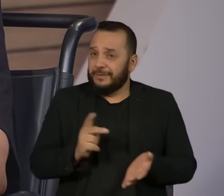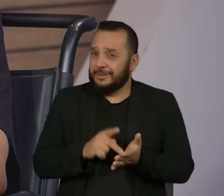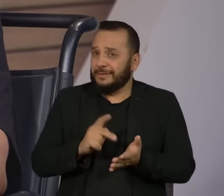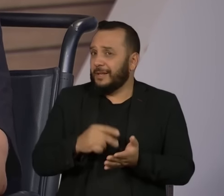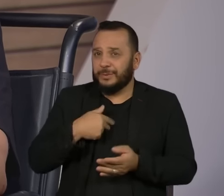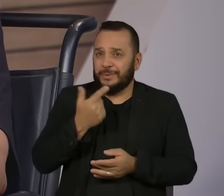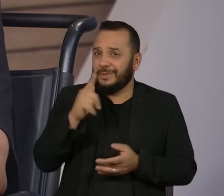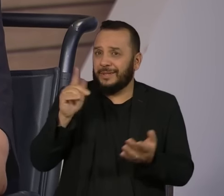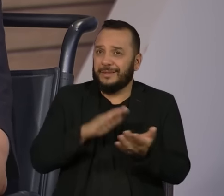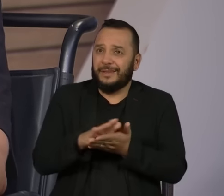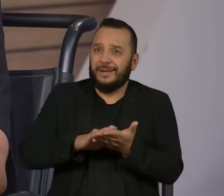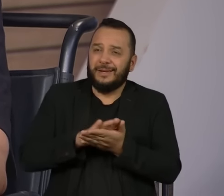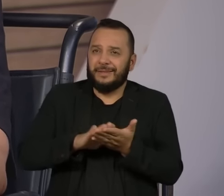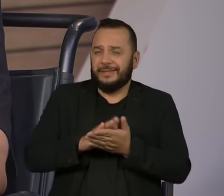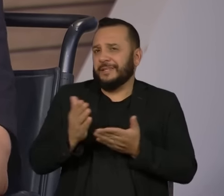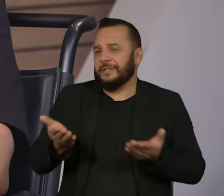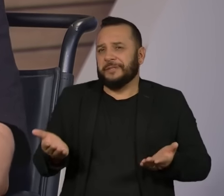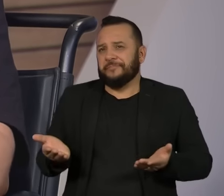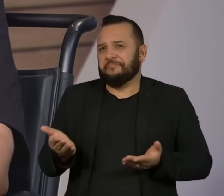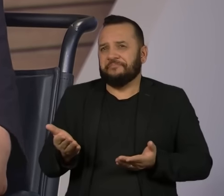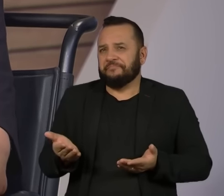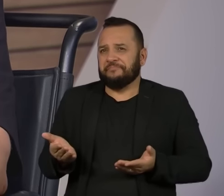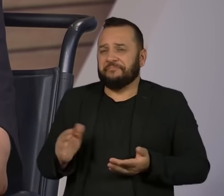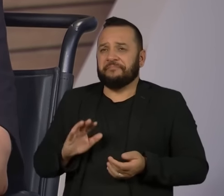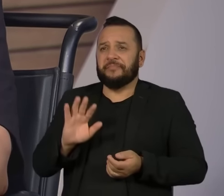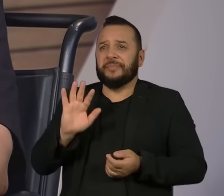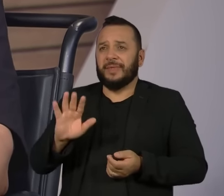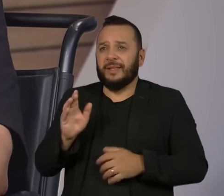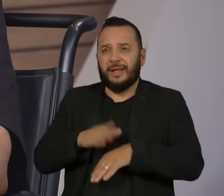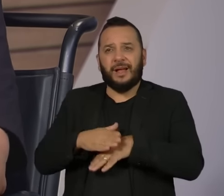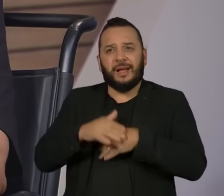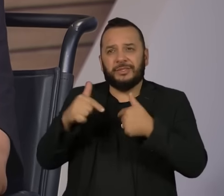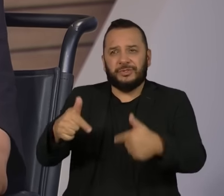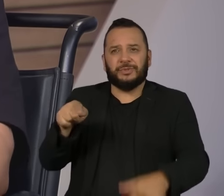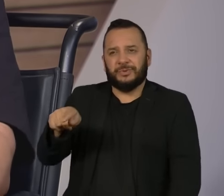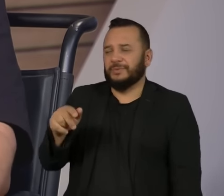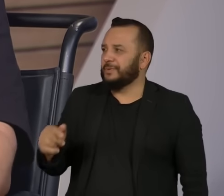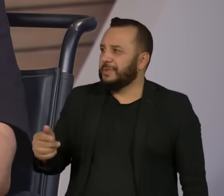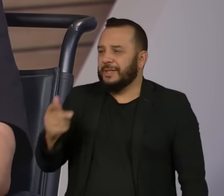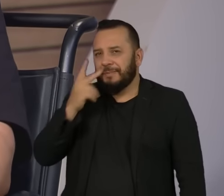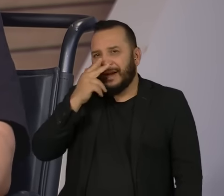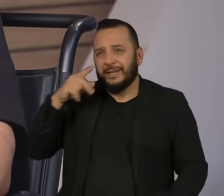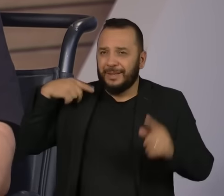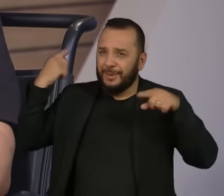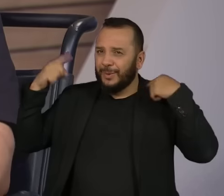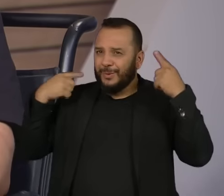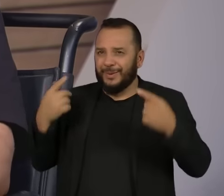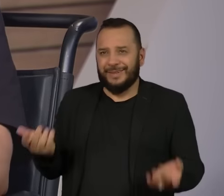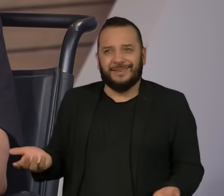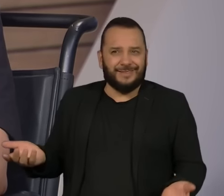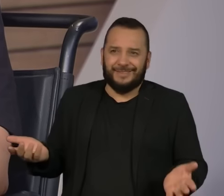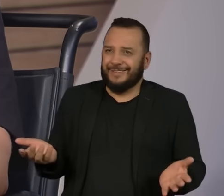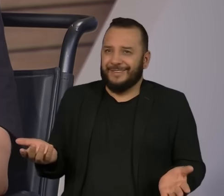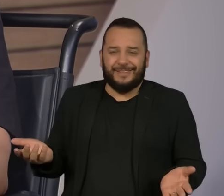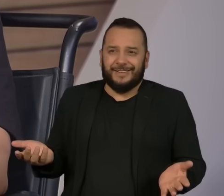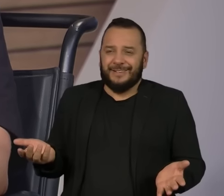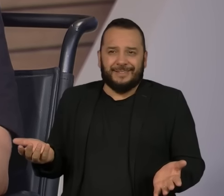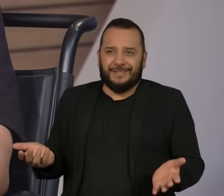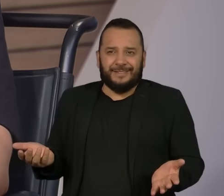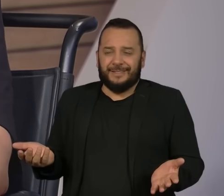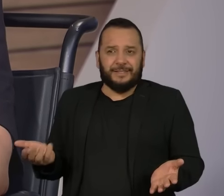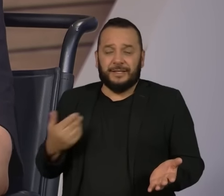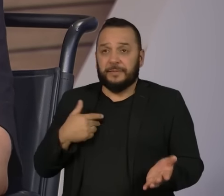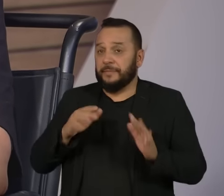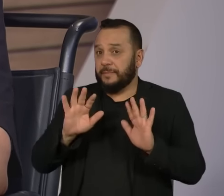não era nem necessário parecer, mas quer dizer, uma atitude completamente amalucada mesmo, uma coisa acaba...